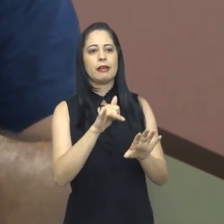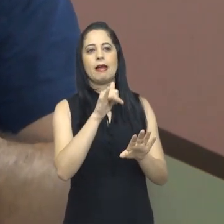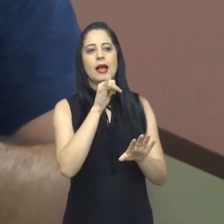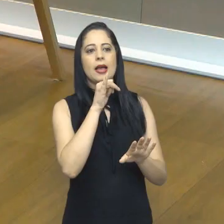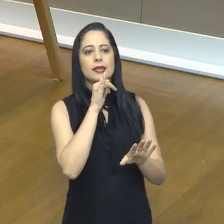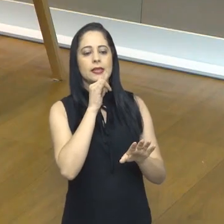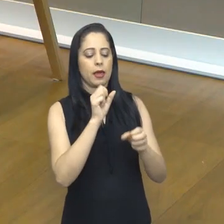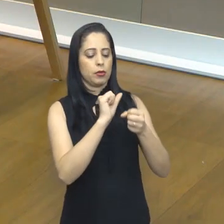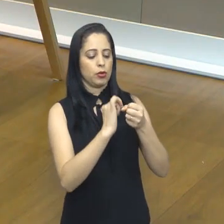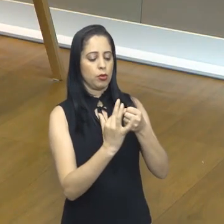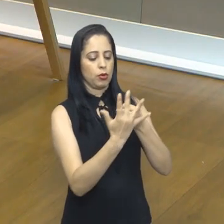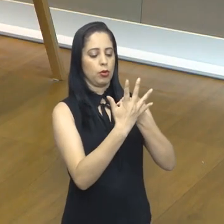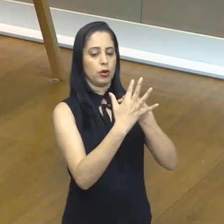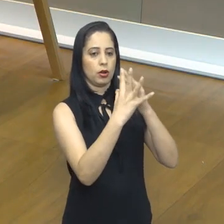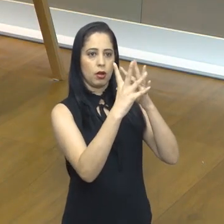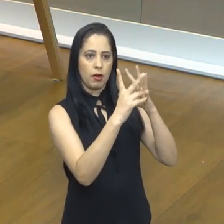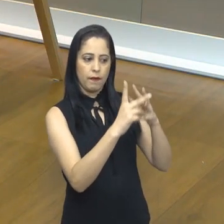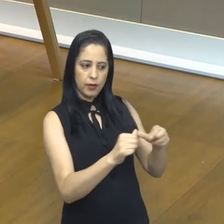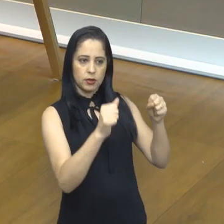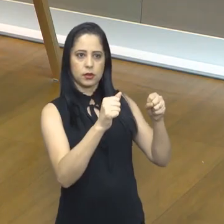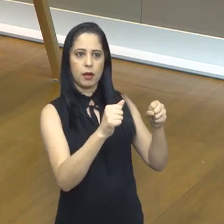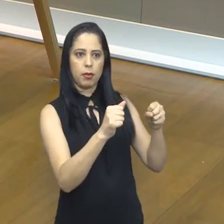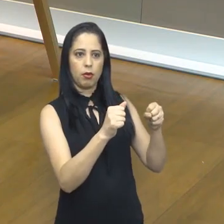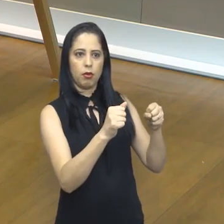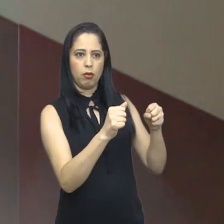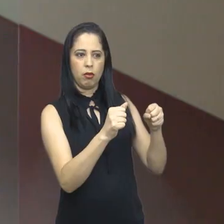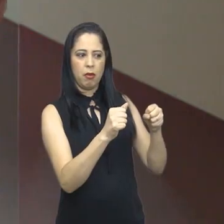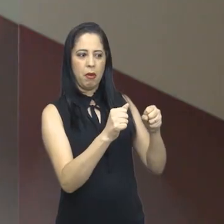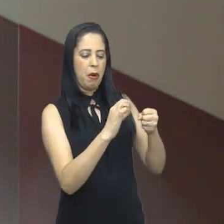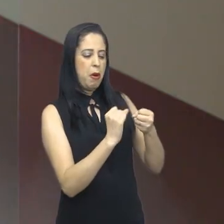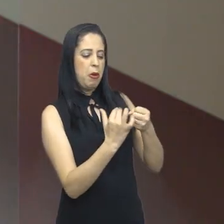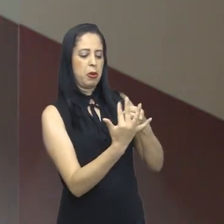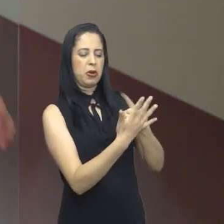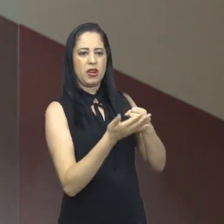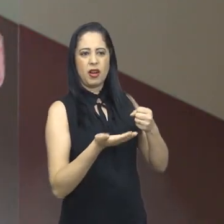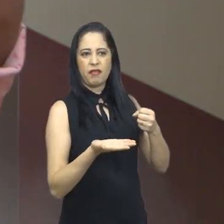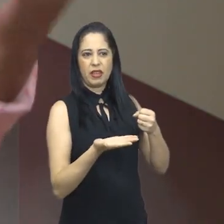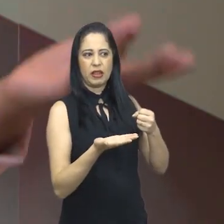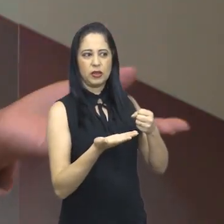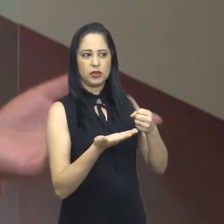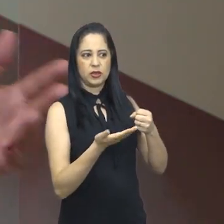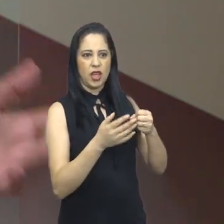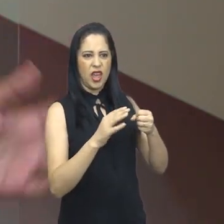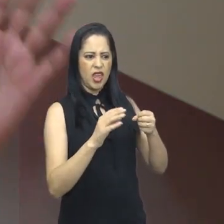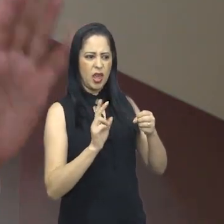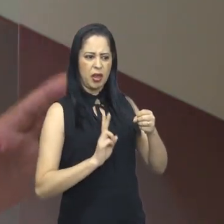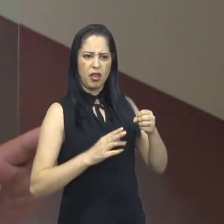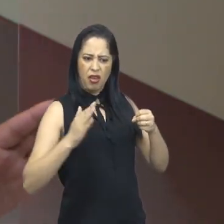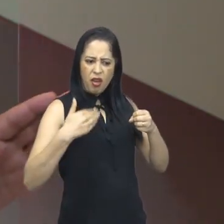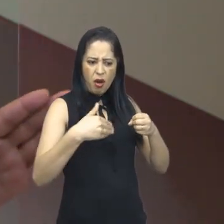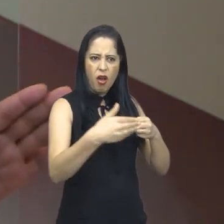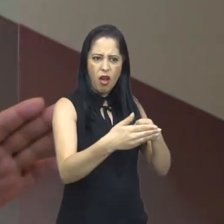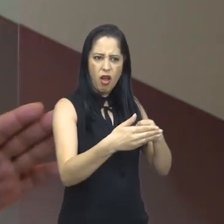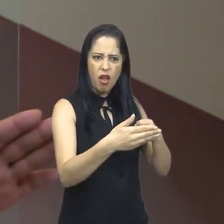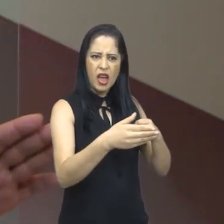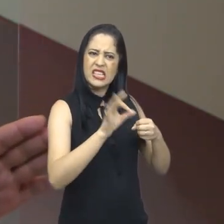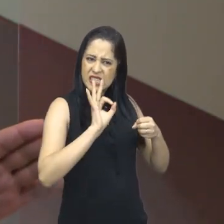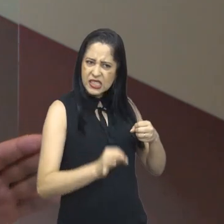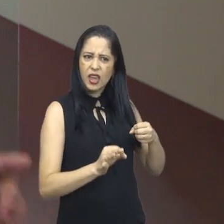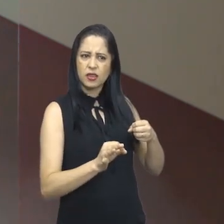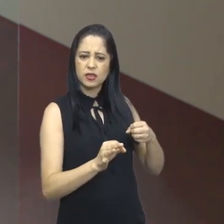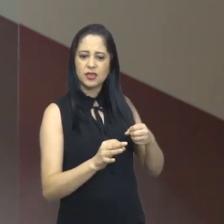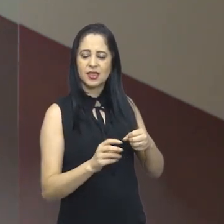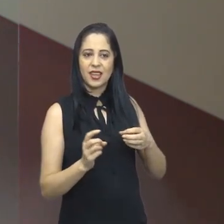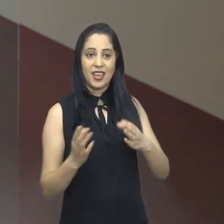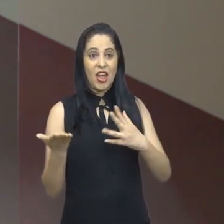também pode, de repente, uma pessoa passar aí pelo Covid, não necessariamente todas as pessoas que tiveram Covid vão ter o pós-Covid.